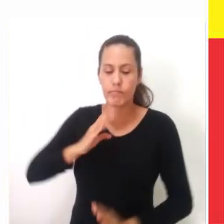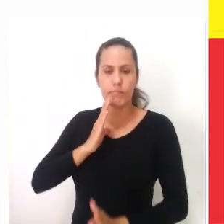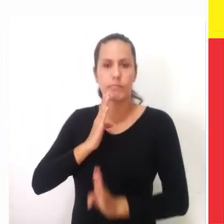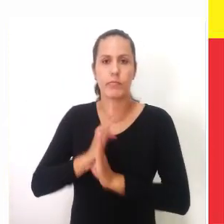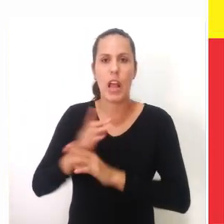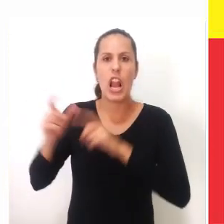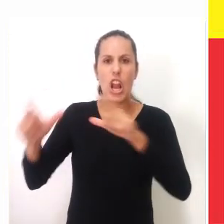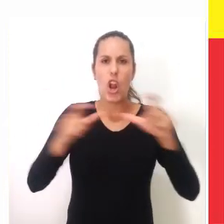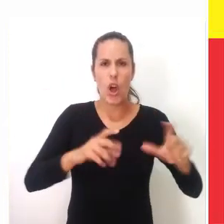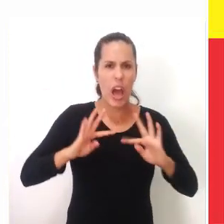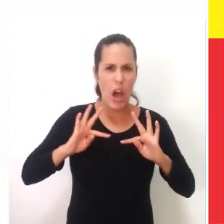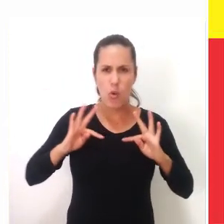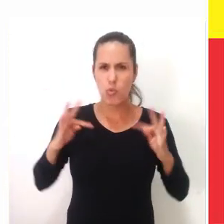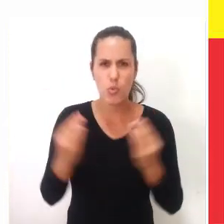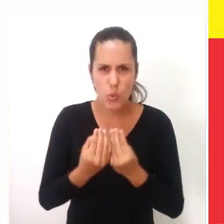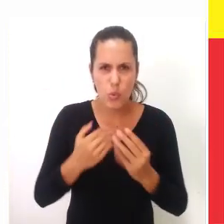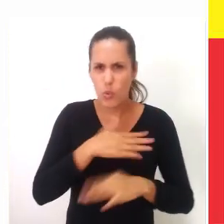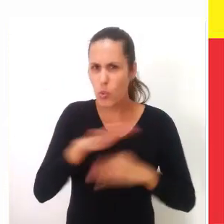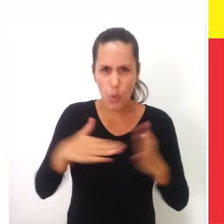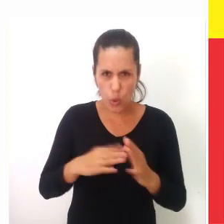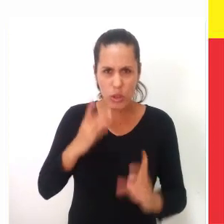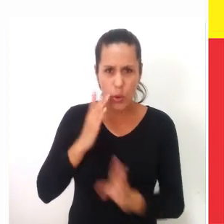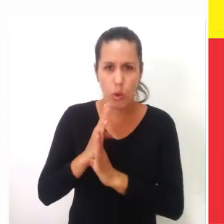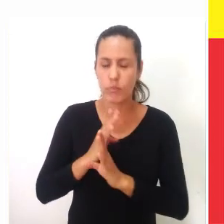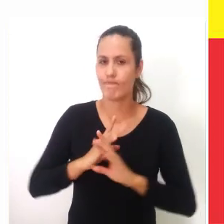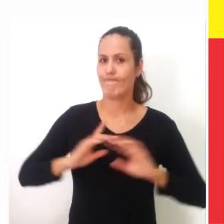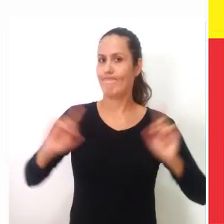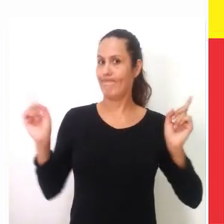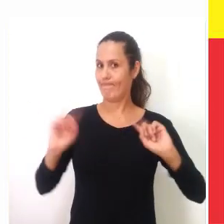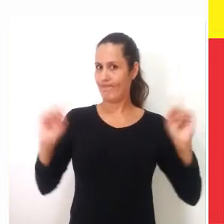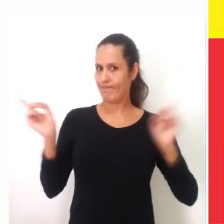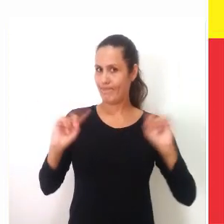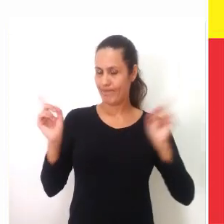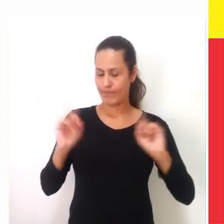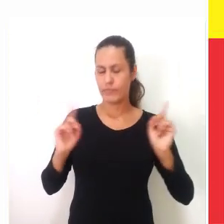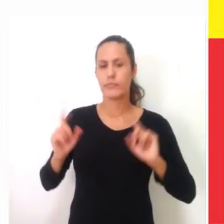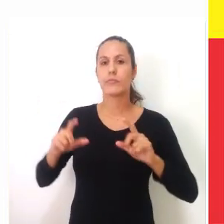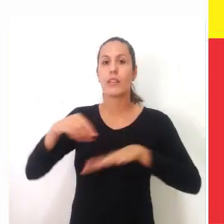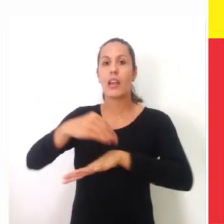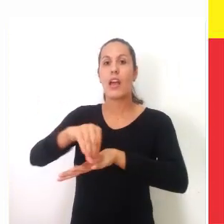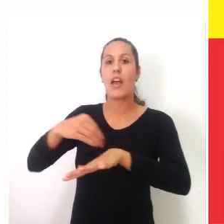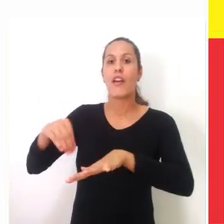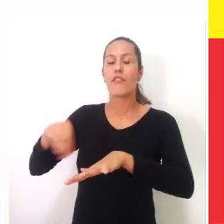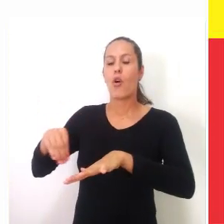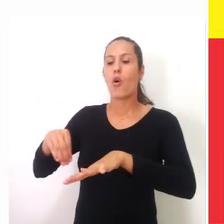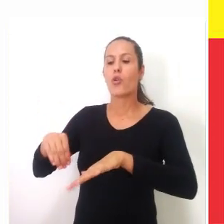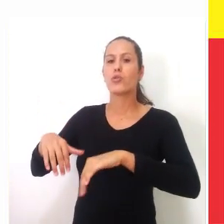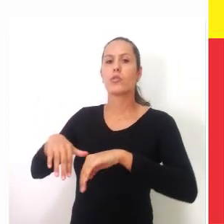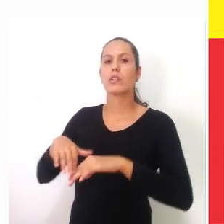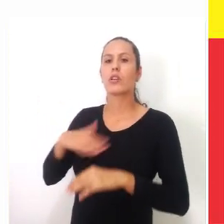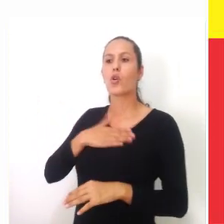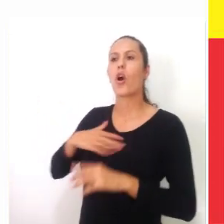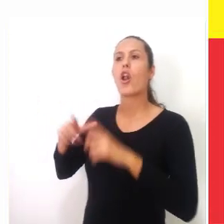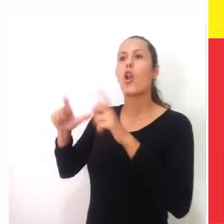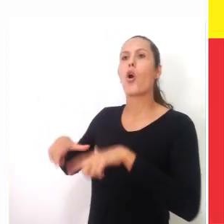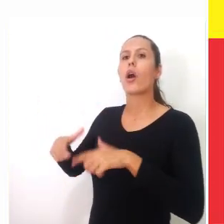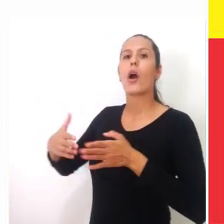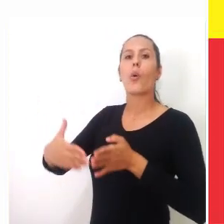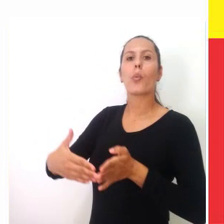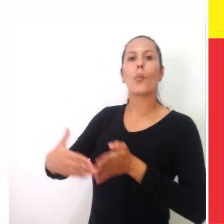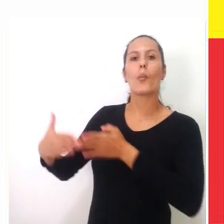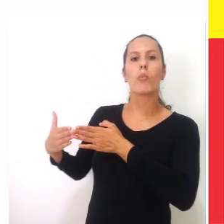em todos os ambientes. Ao contrário, eles são fósseis que gostam de ambientes restritos. Eles não